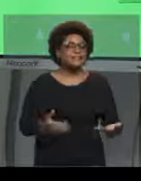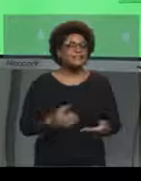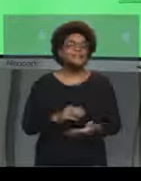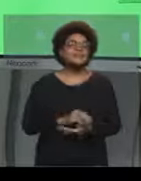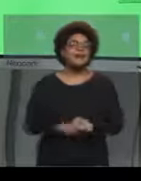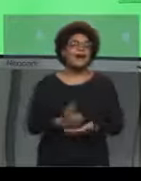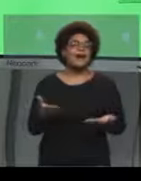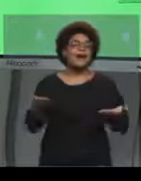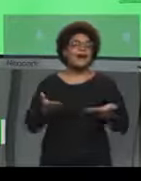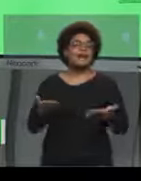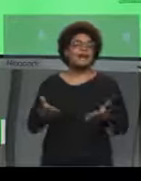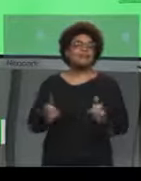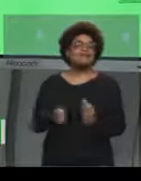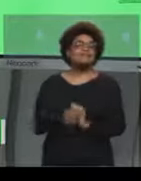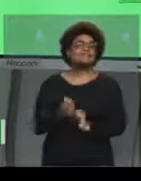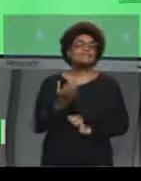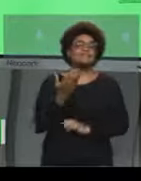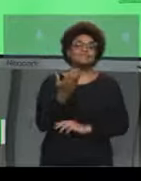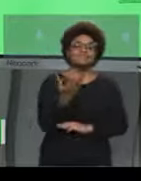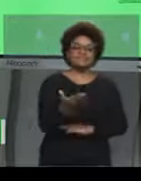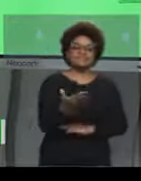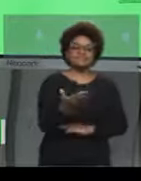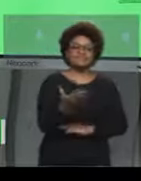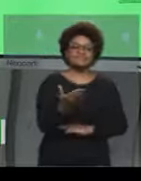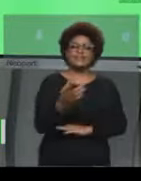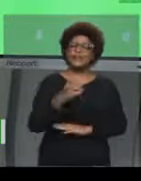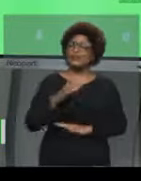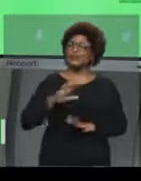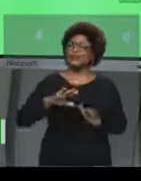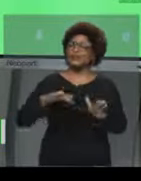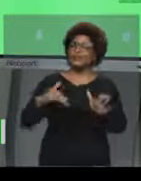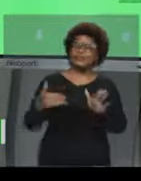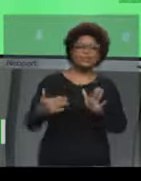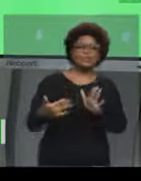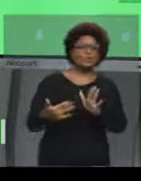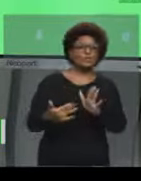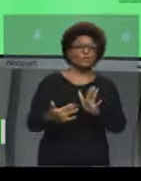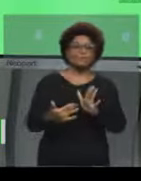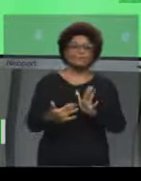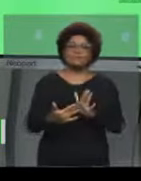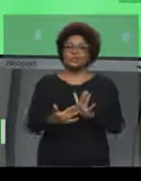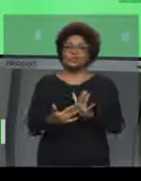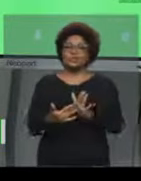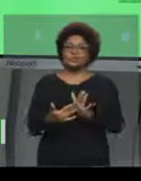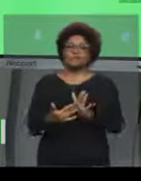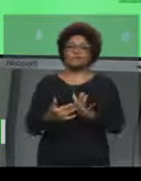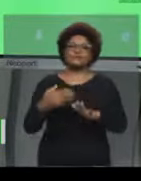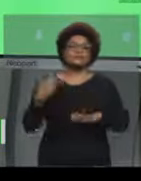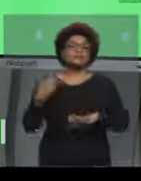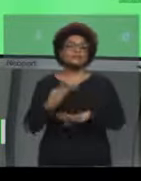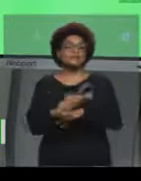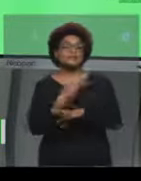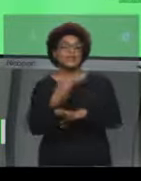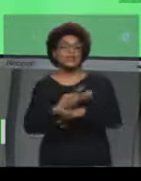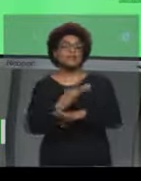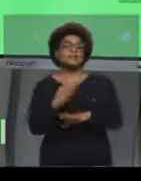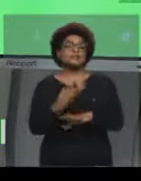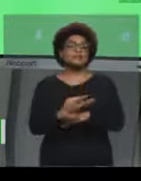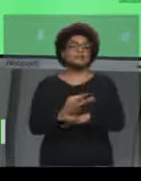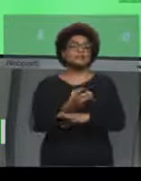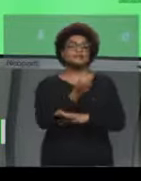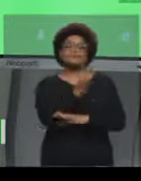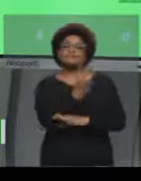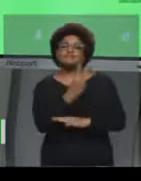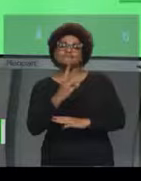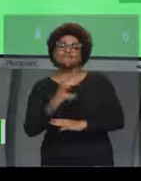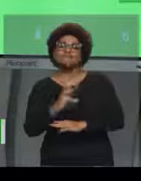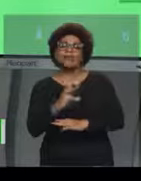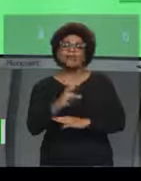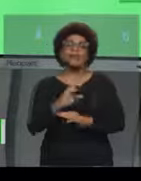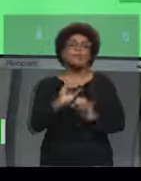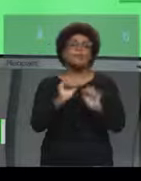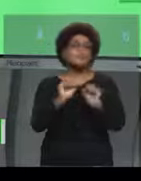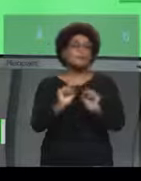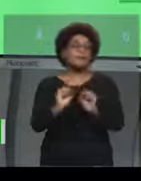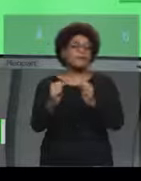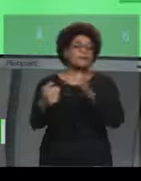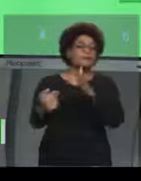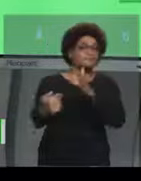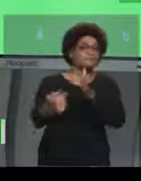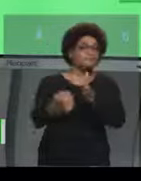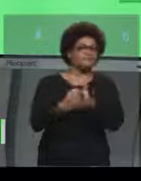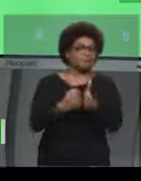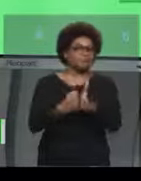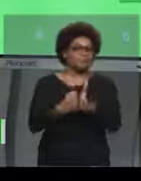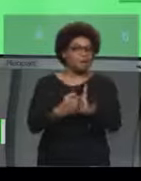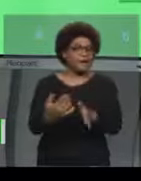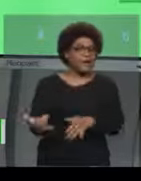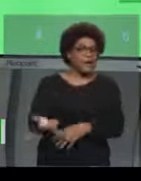agora é com você. Os nossos canais de comunicação já estão abertos para receber a sua pergunta. Ligue para a